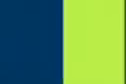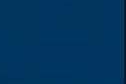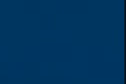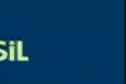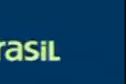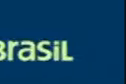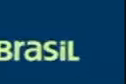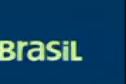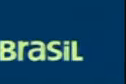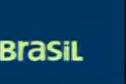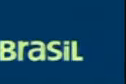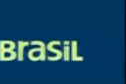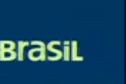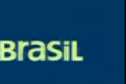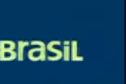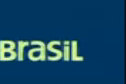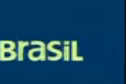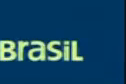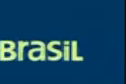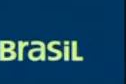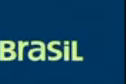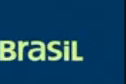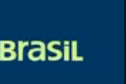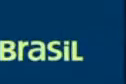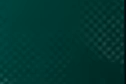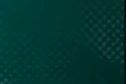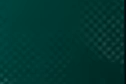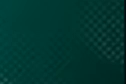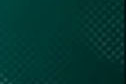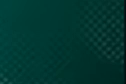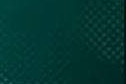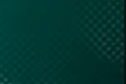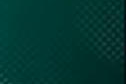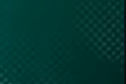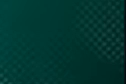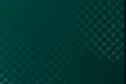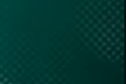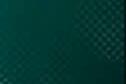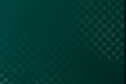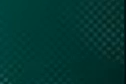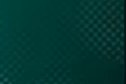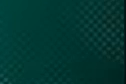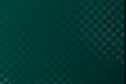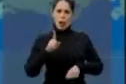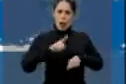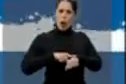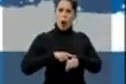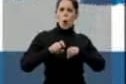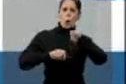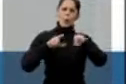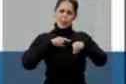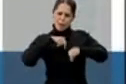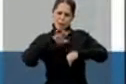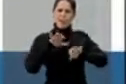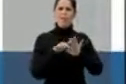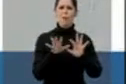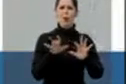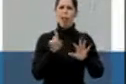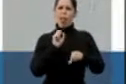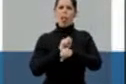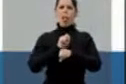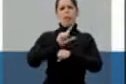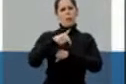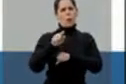Programa especial, todo sábado, 12:30. Coligação Trabalho e Progresso. É hora de ter mais